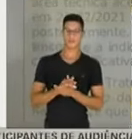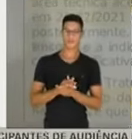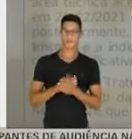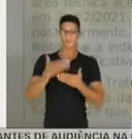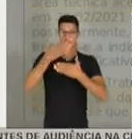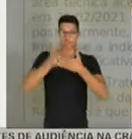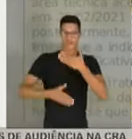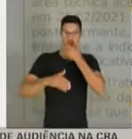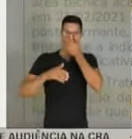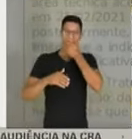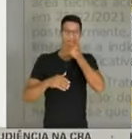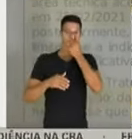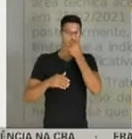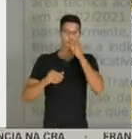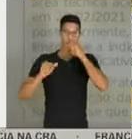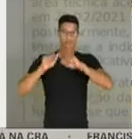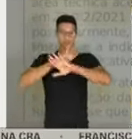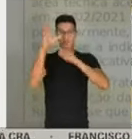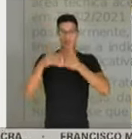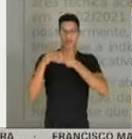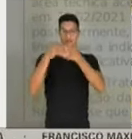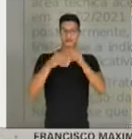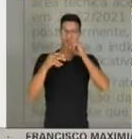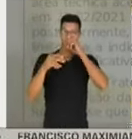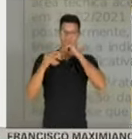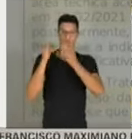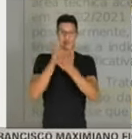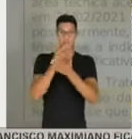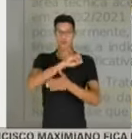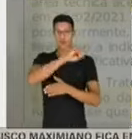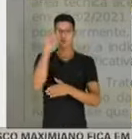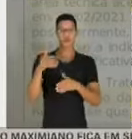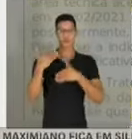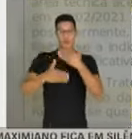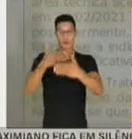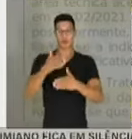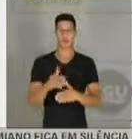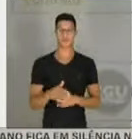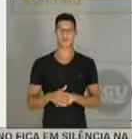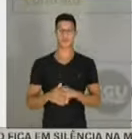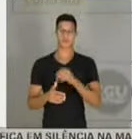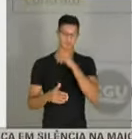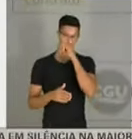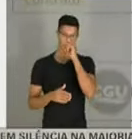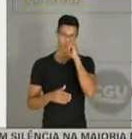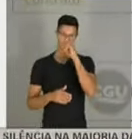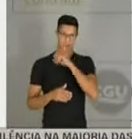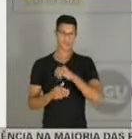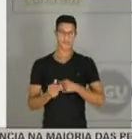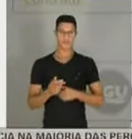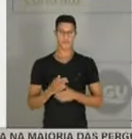parecer e esses esclarecimentos, eles levam adiante no mesmo dia o processo. Por favor.